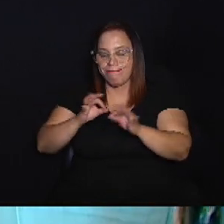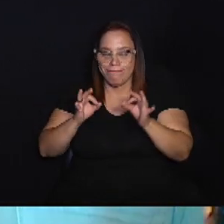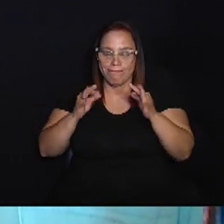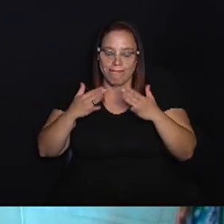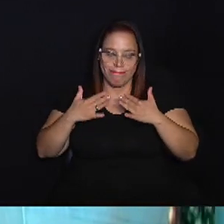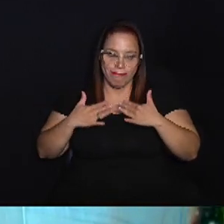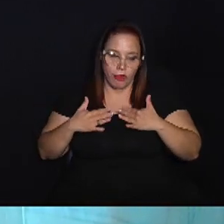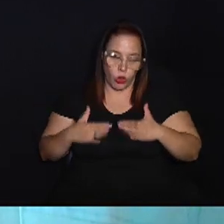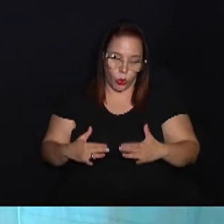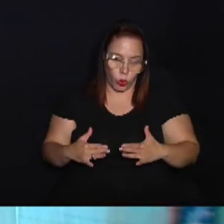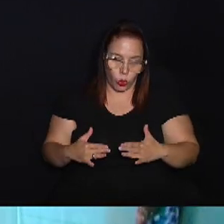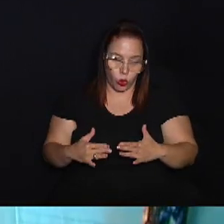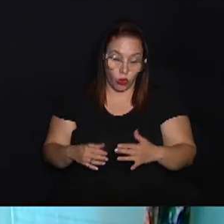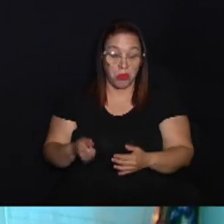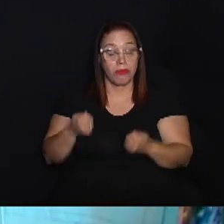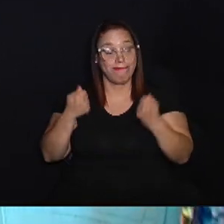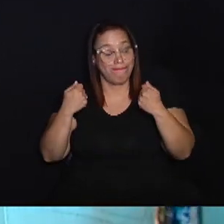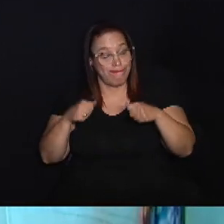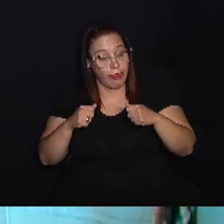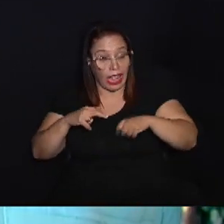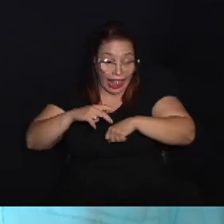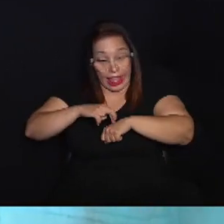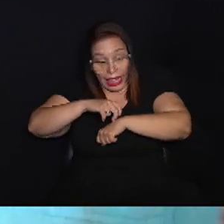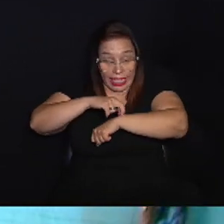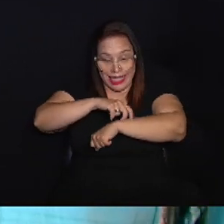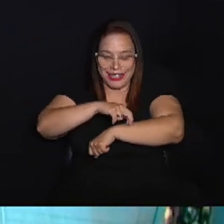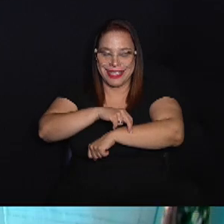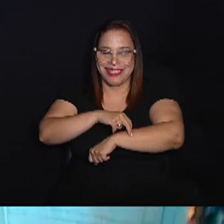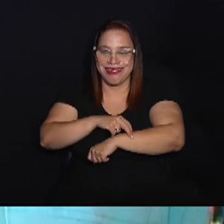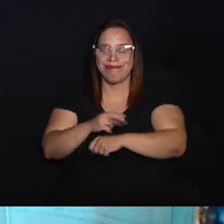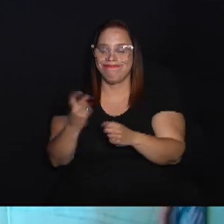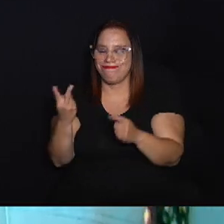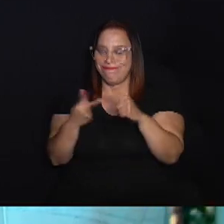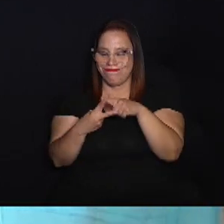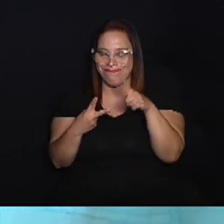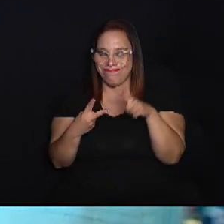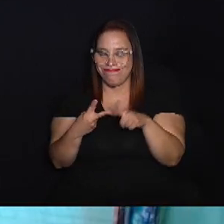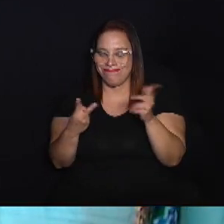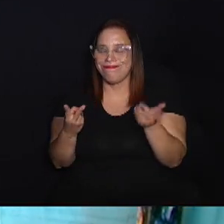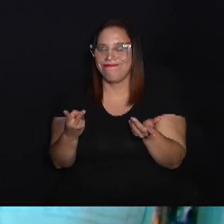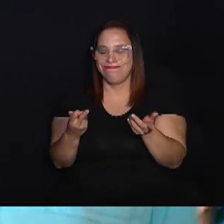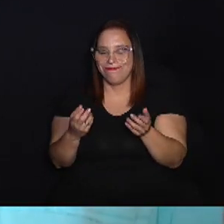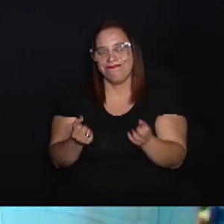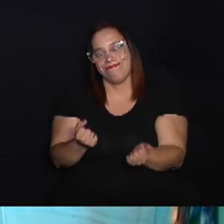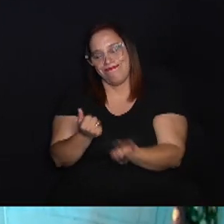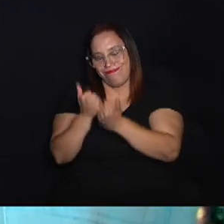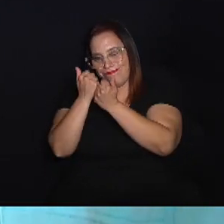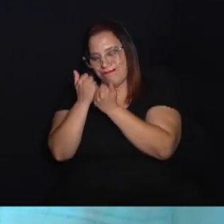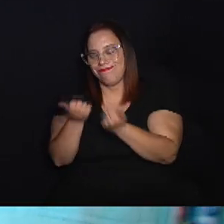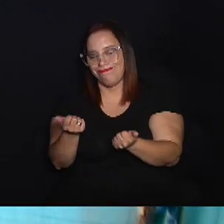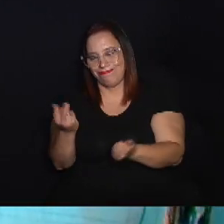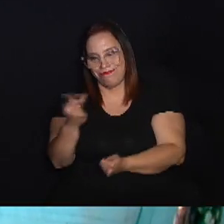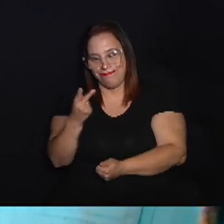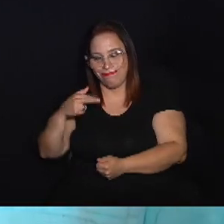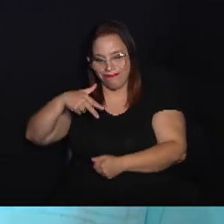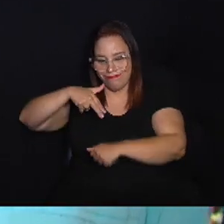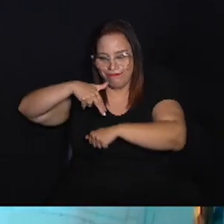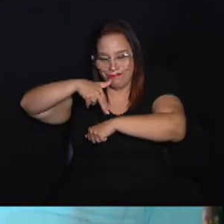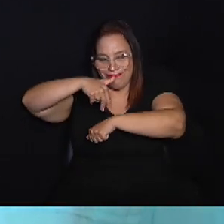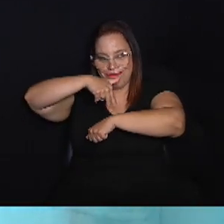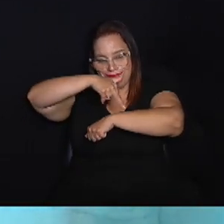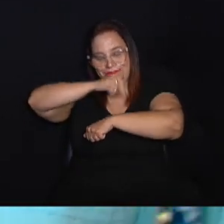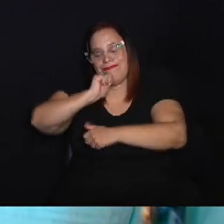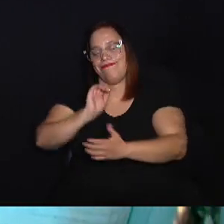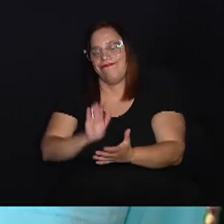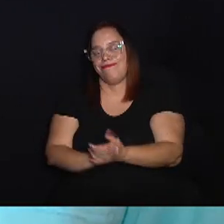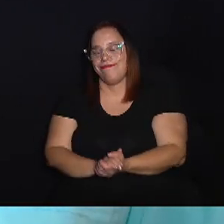suavemente. E se for necessário correr, a gente tem esses dois apoios, tem essas duas pernas, esses